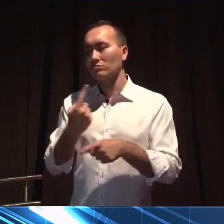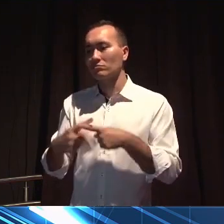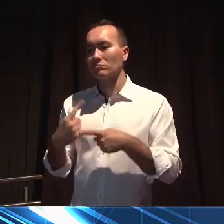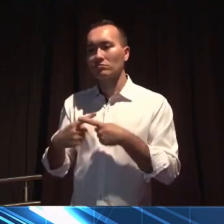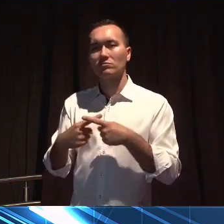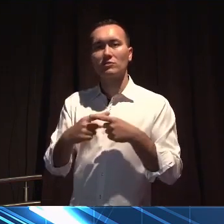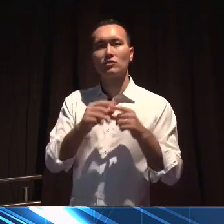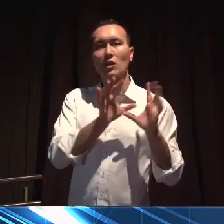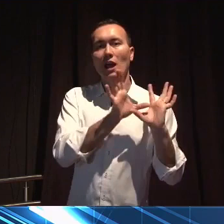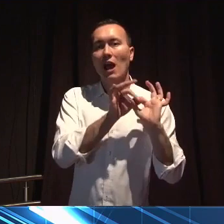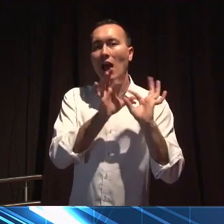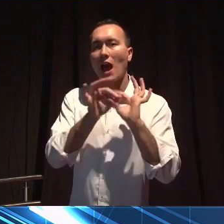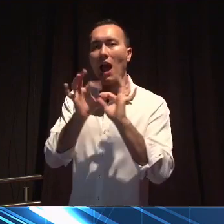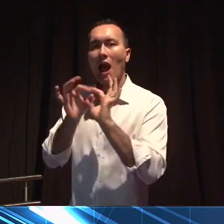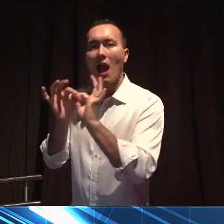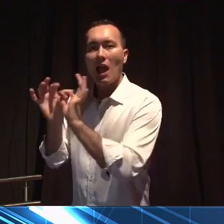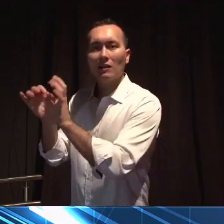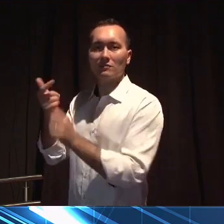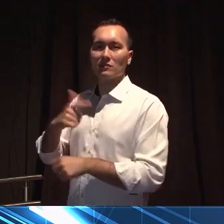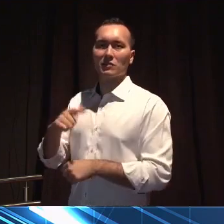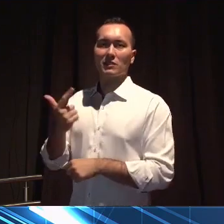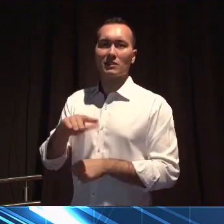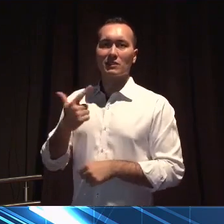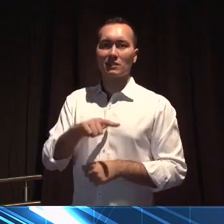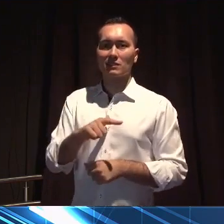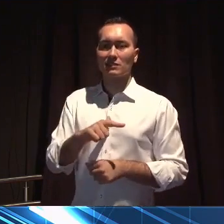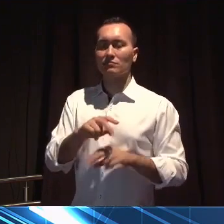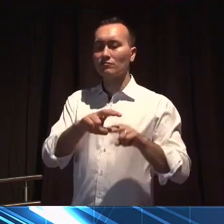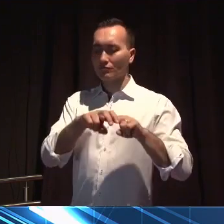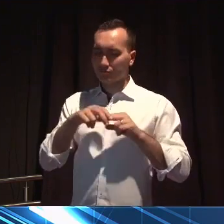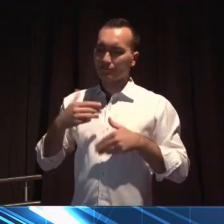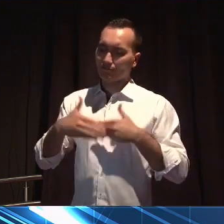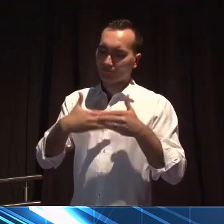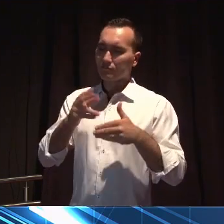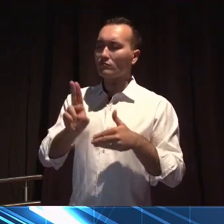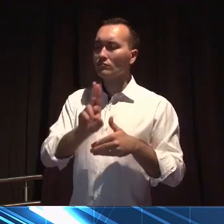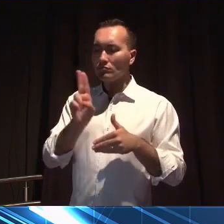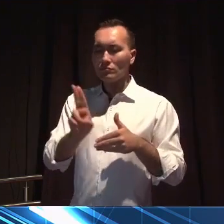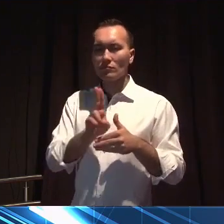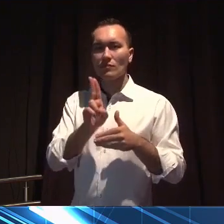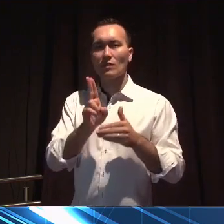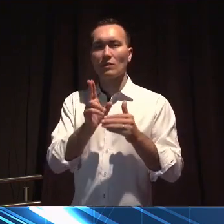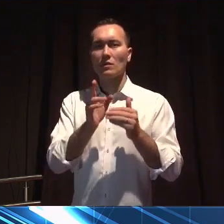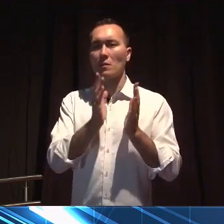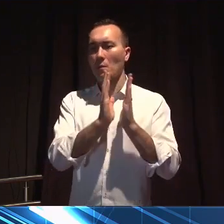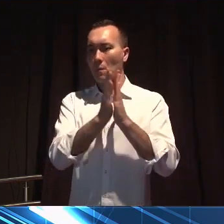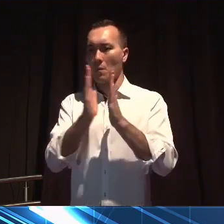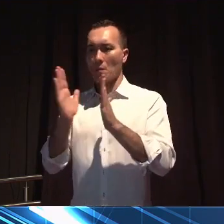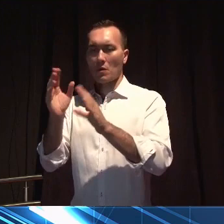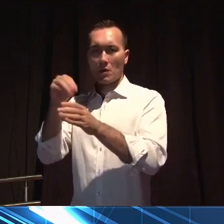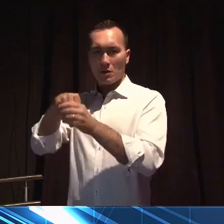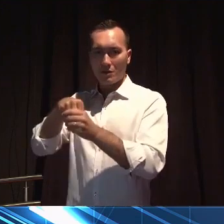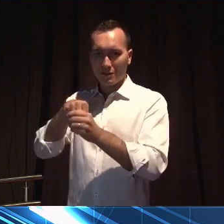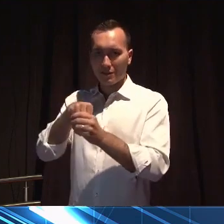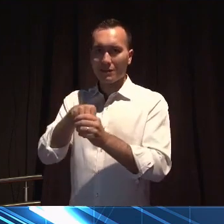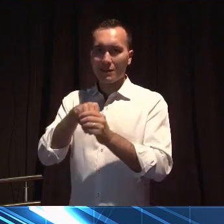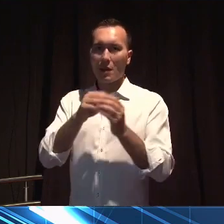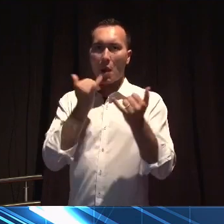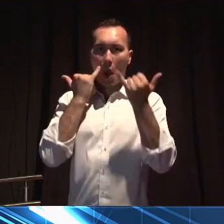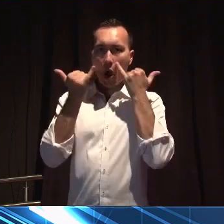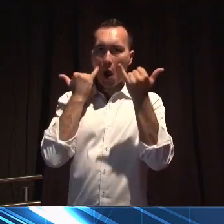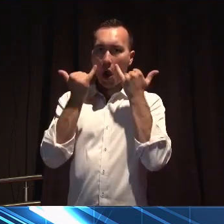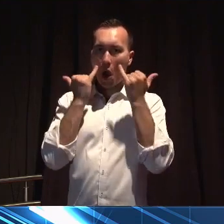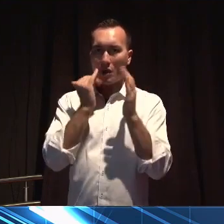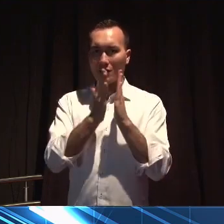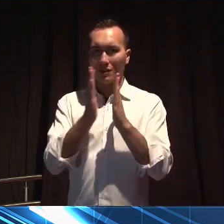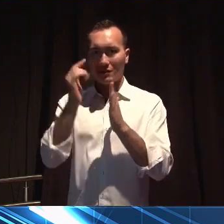a gente desfez aquilo, começou a usar mais bibliotecas internas e deixou as pessoas serem mais livres para criar os serviços delas e